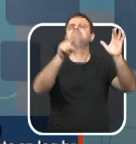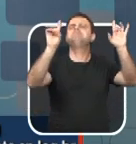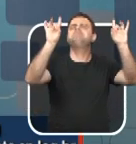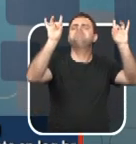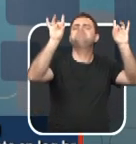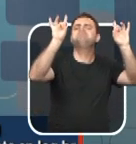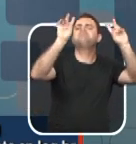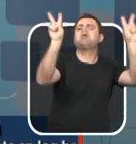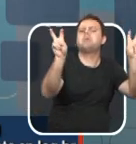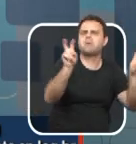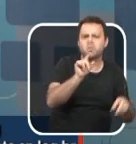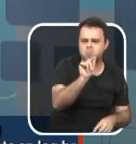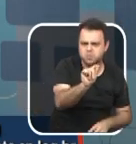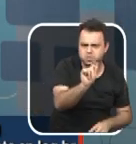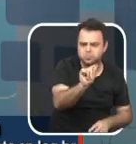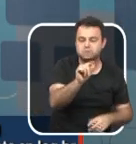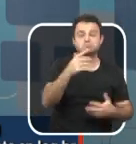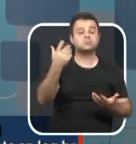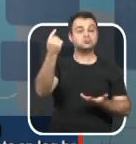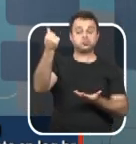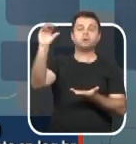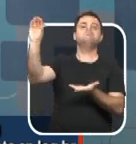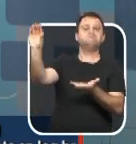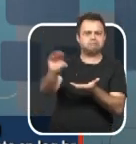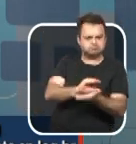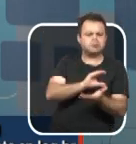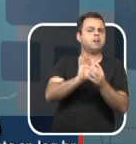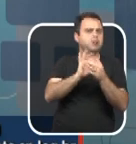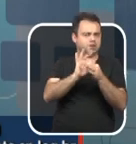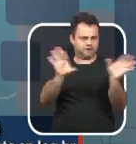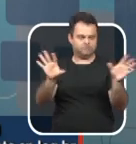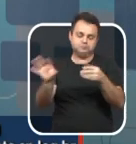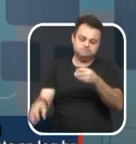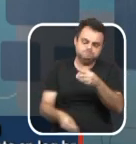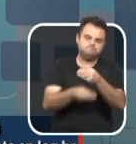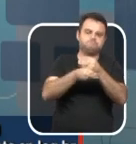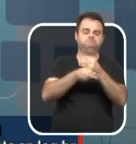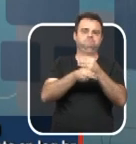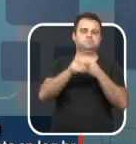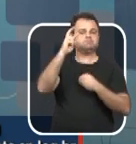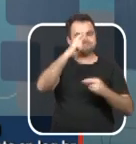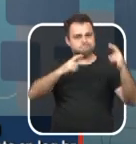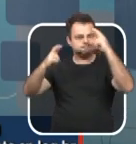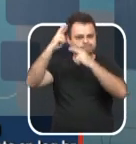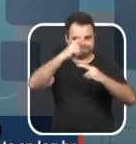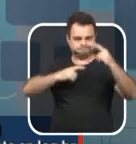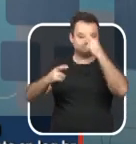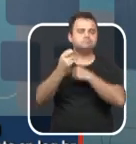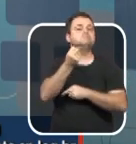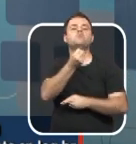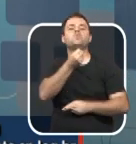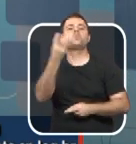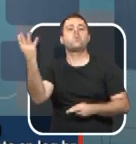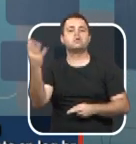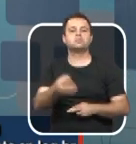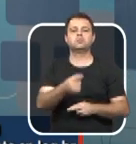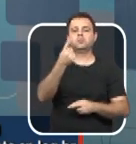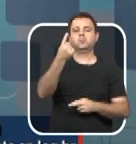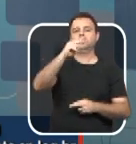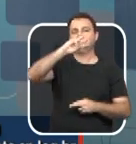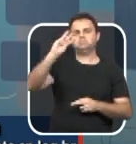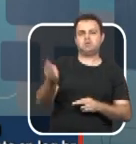urgência dispõe sobre a abertura de crédito adicional especial ao orçamento fiscal do município no valor de um